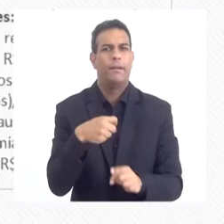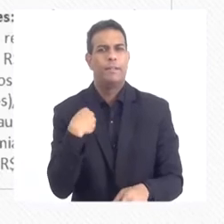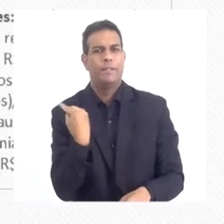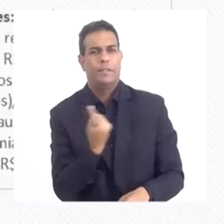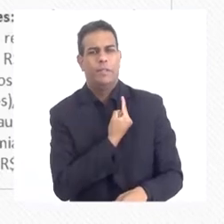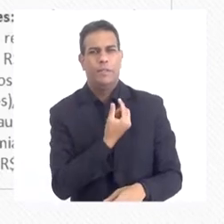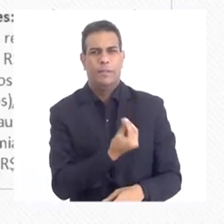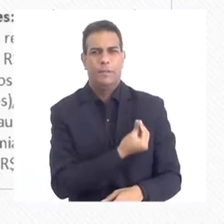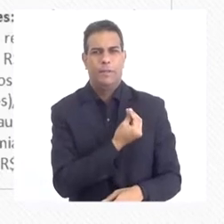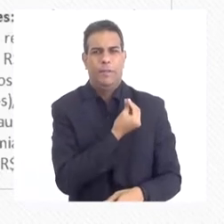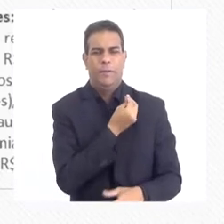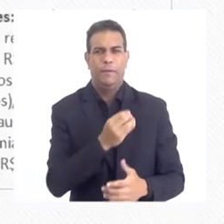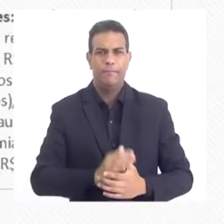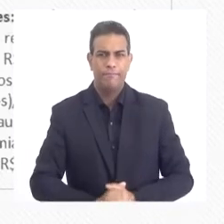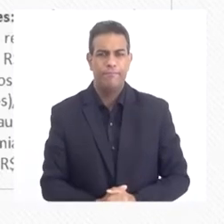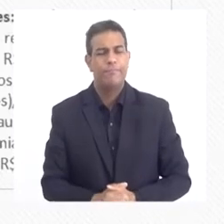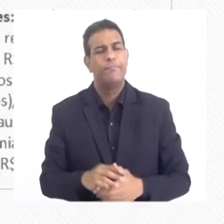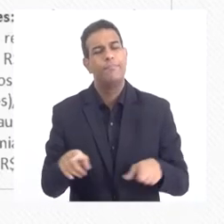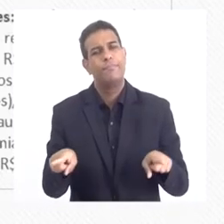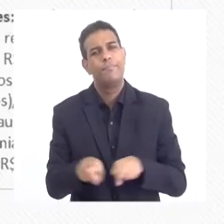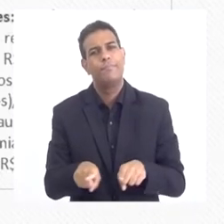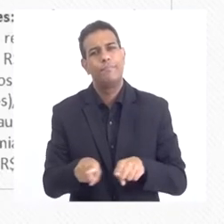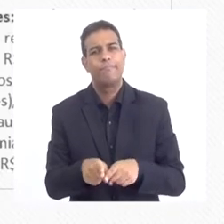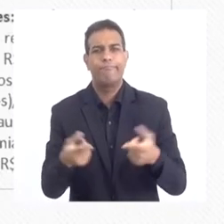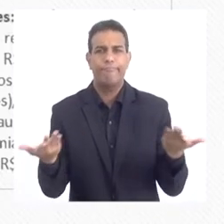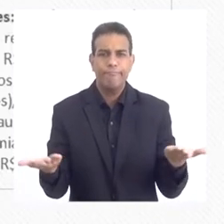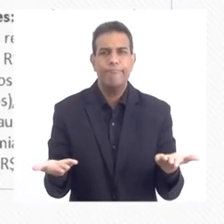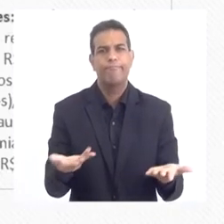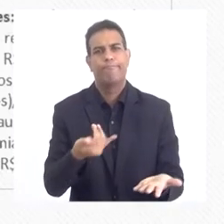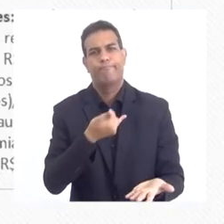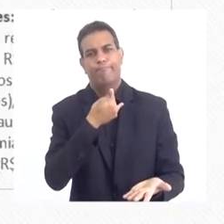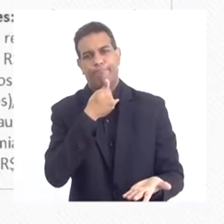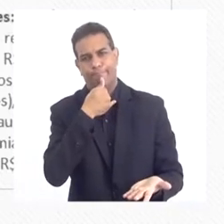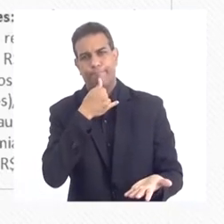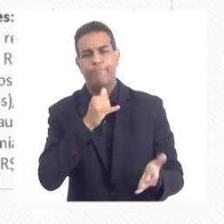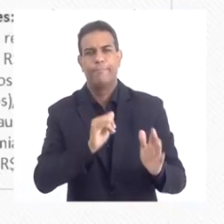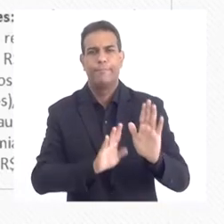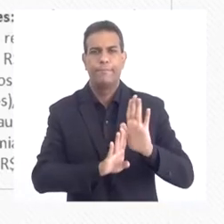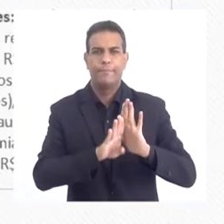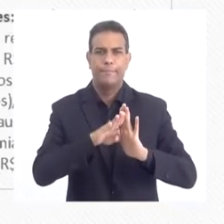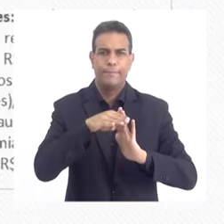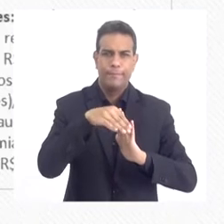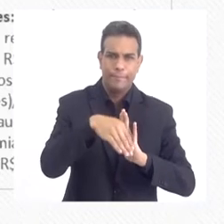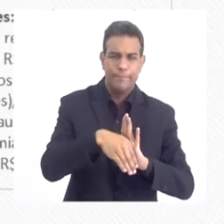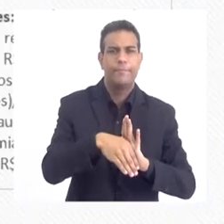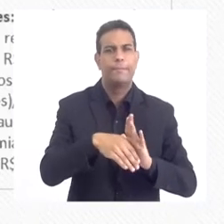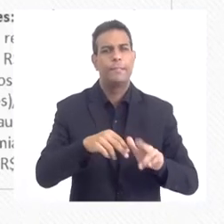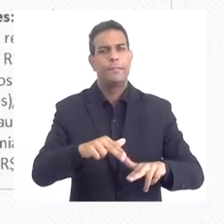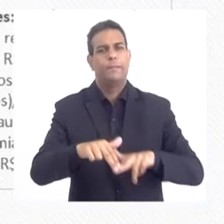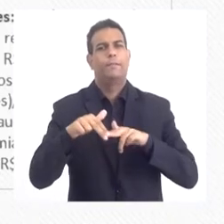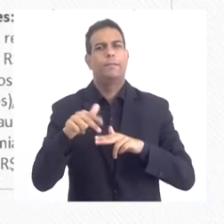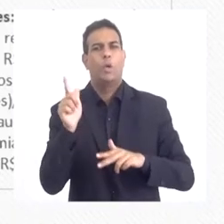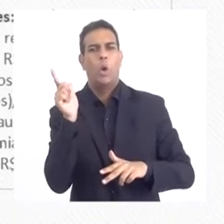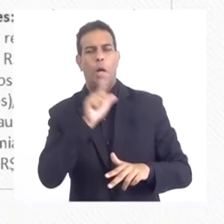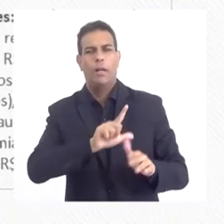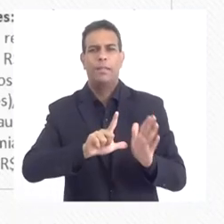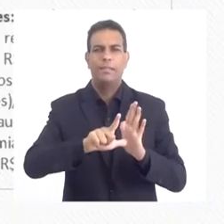arrecadação. É fruto também, infelizmente, da inflação, porque ela acaba trazendo consigo